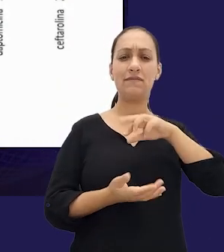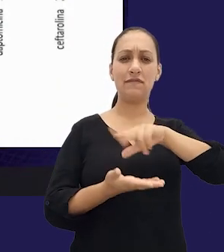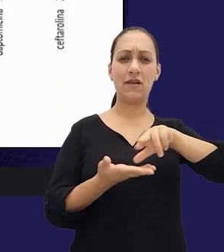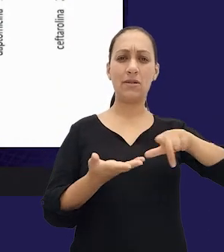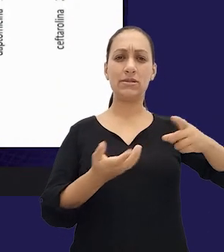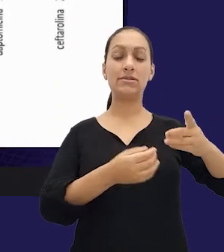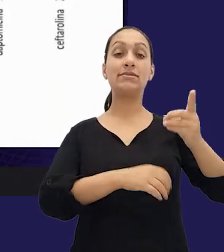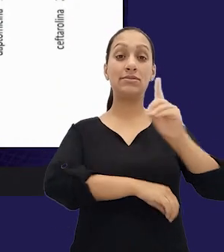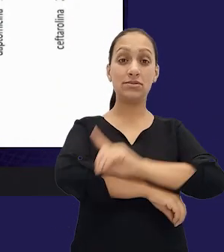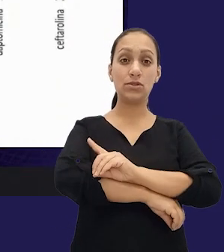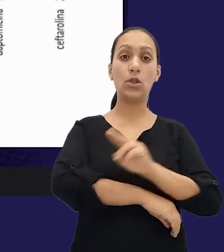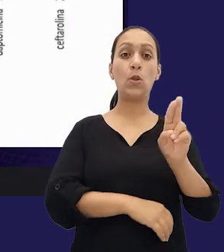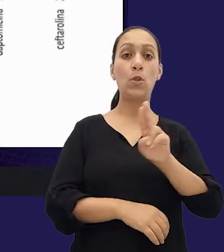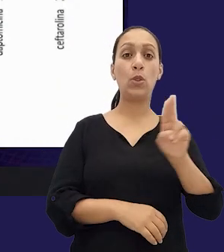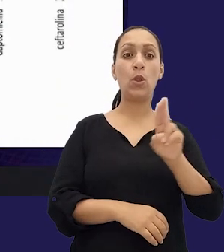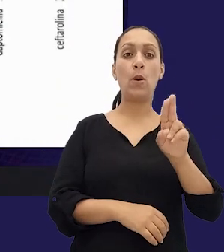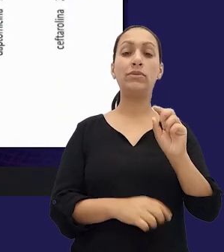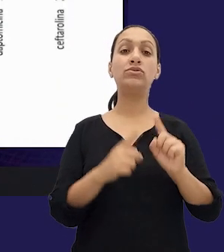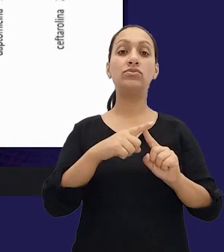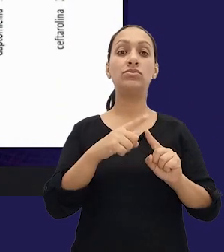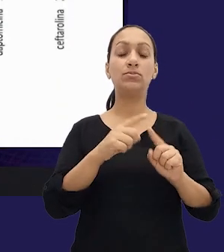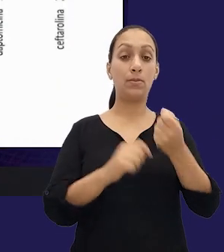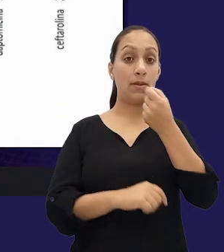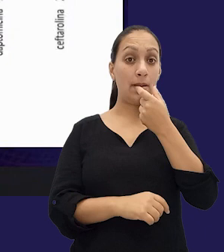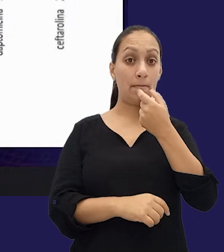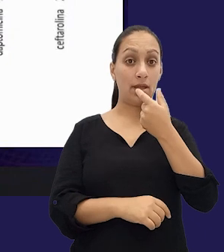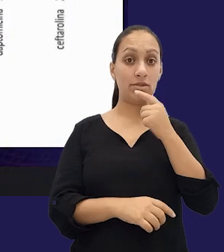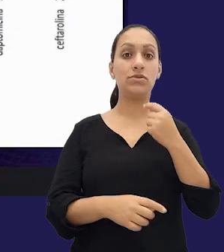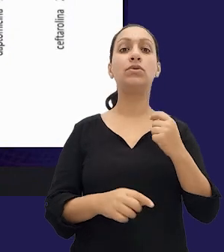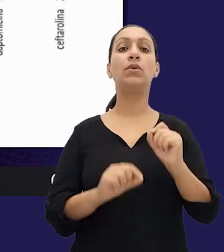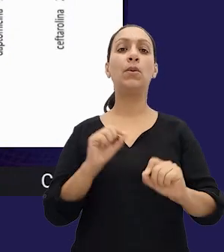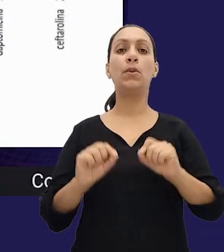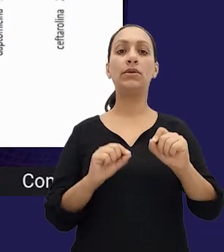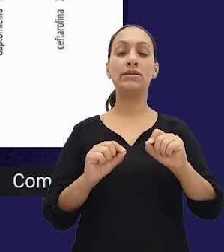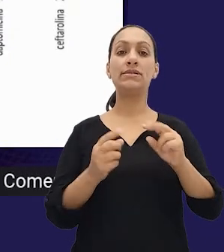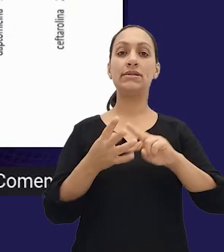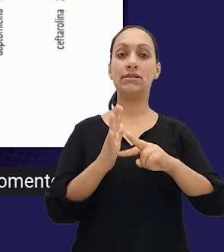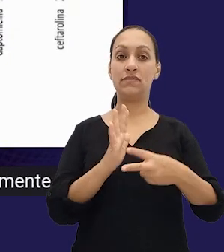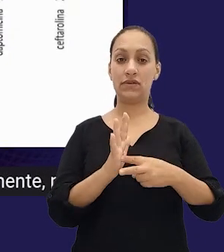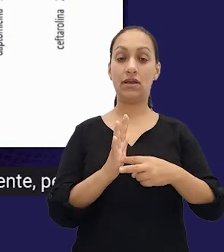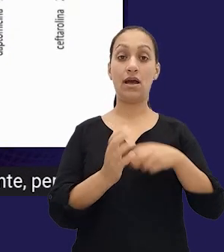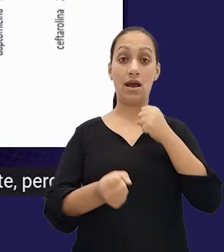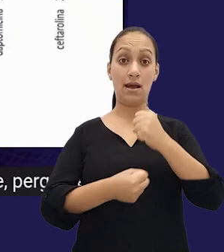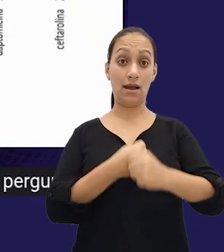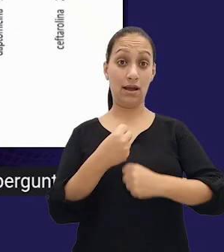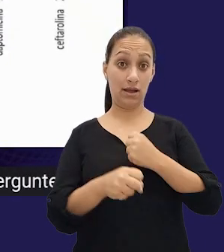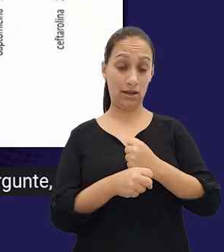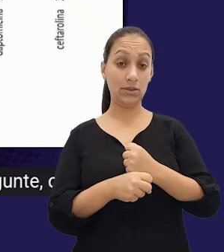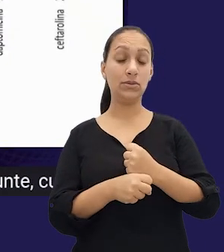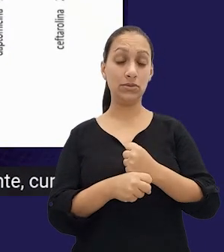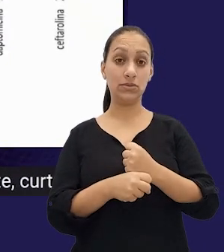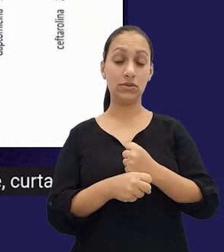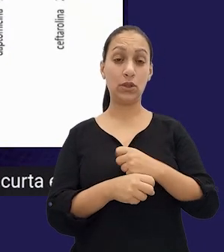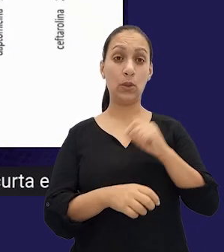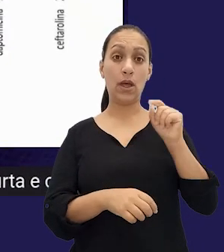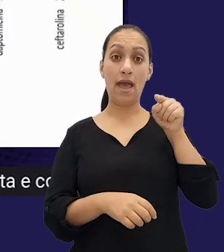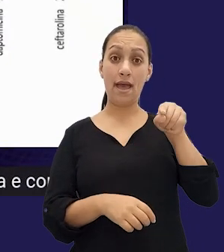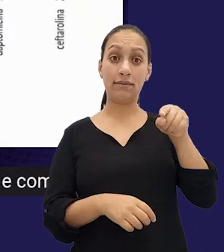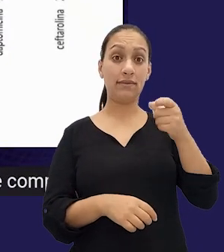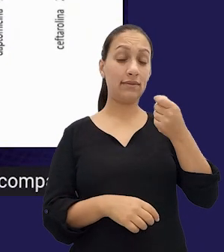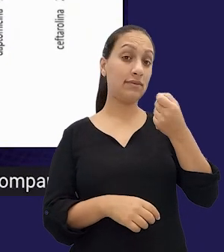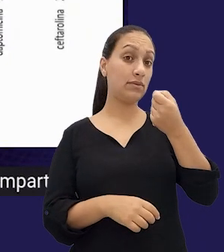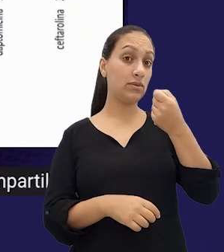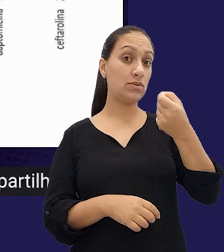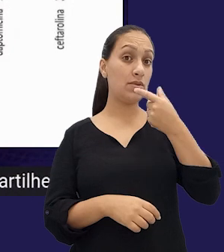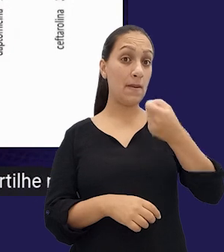nomes de antibióticos ali do lado. Por quê? Porque são as datas nas quais, né, os anos nos quais aquelas drogas